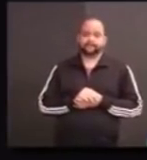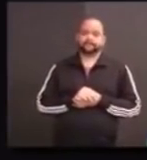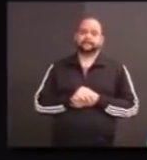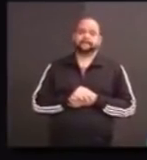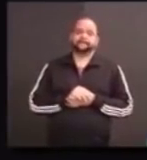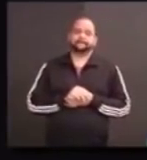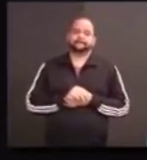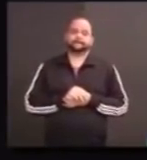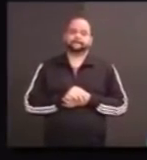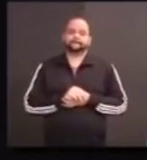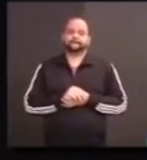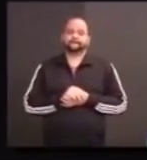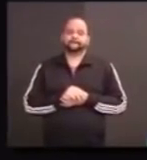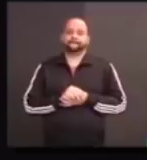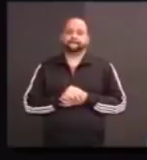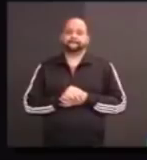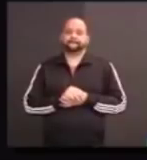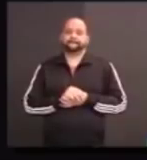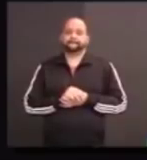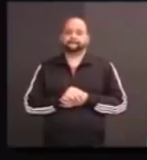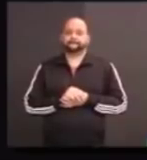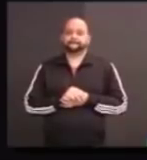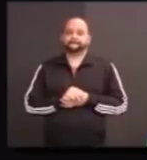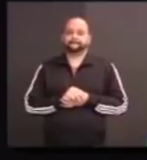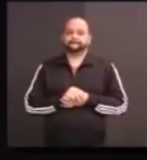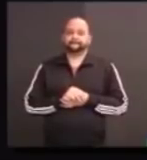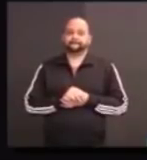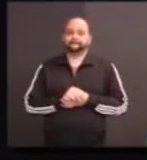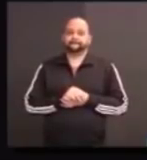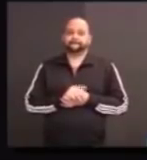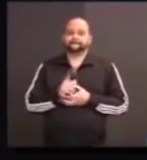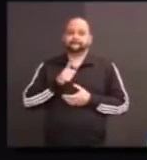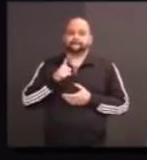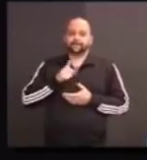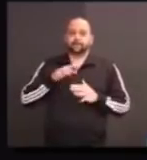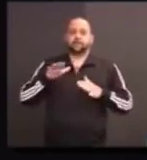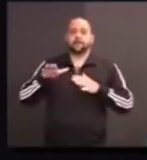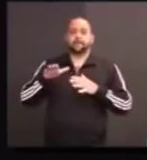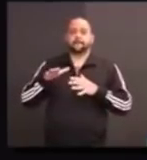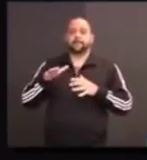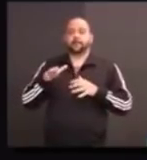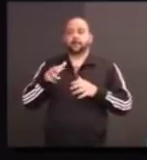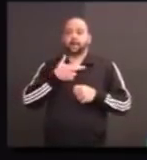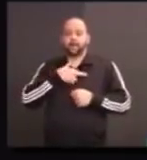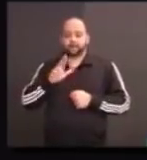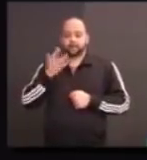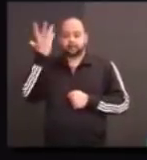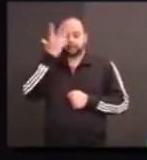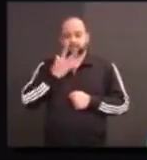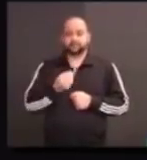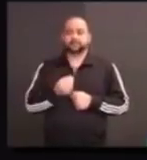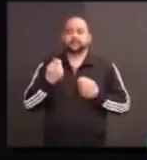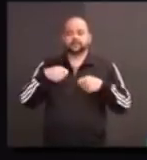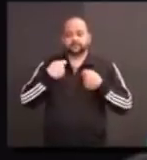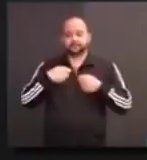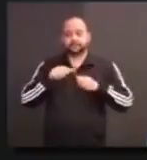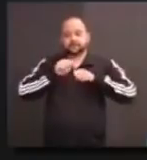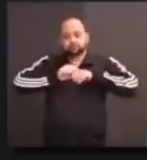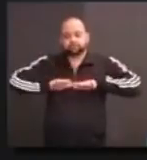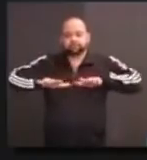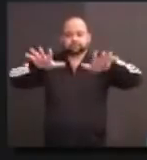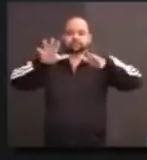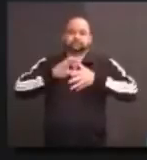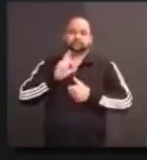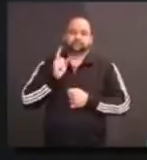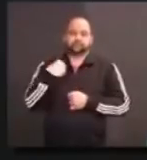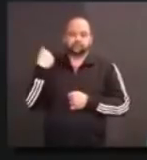Isso tudo está errado. O movimento espírita precisa ser passado a limpo. E nós todos